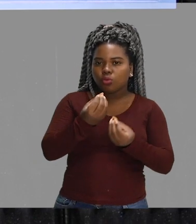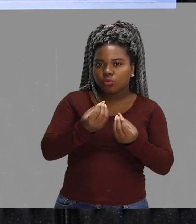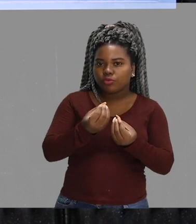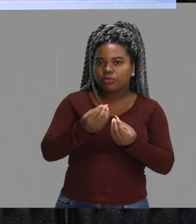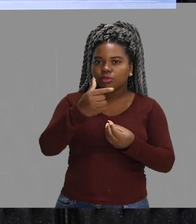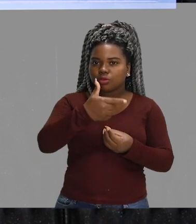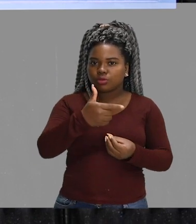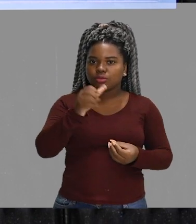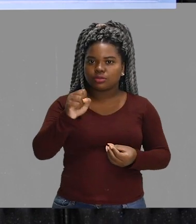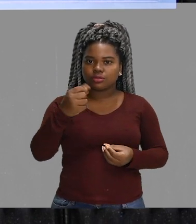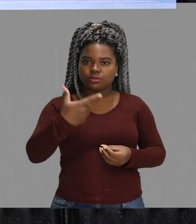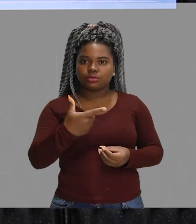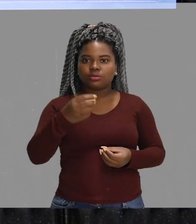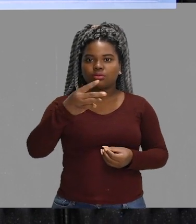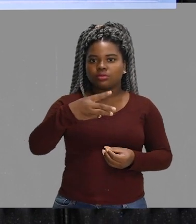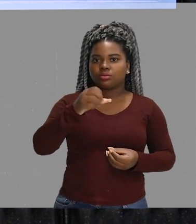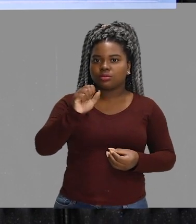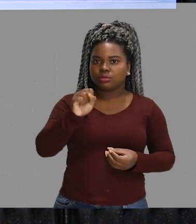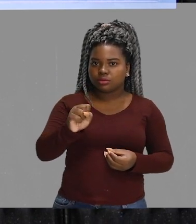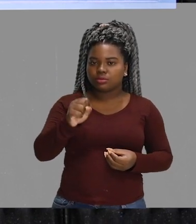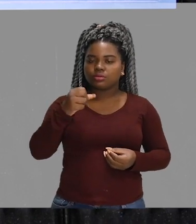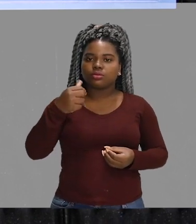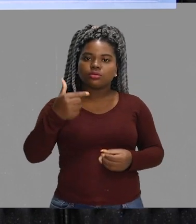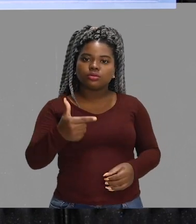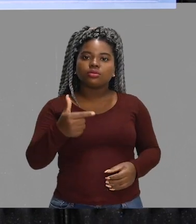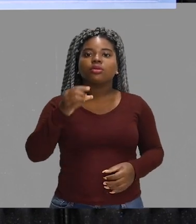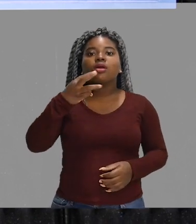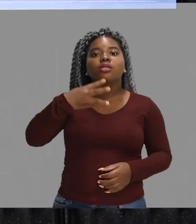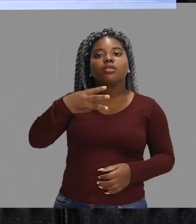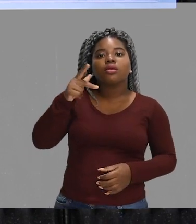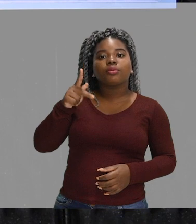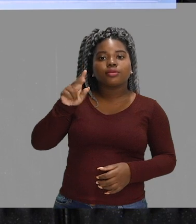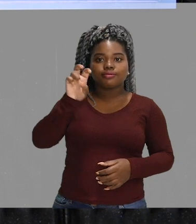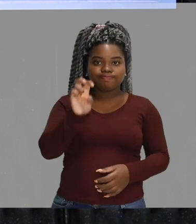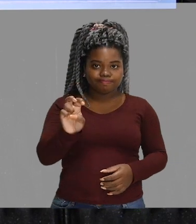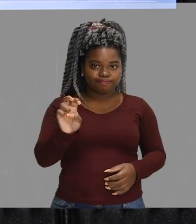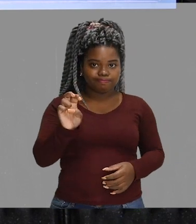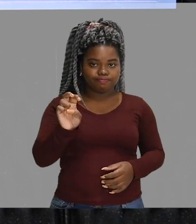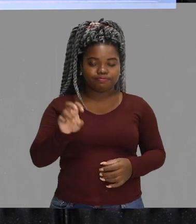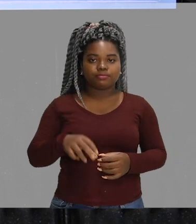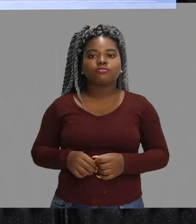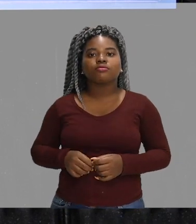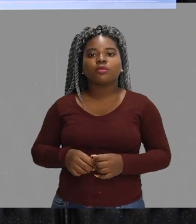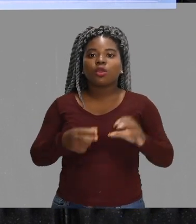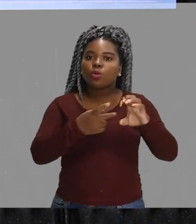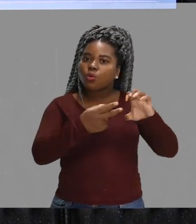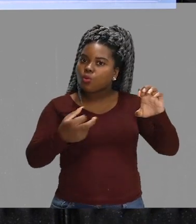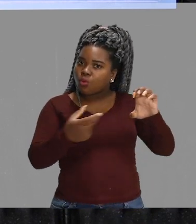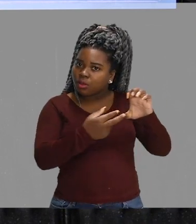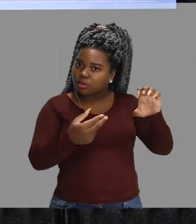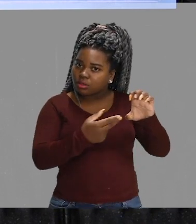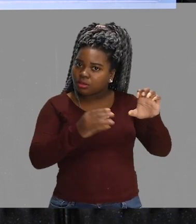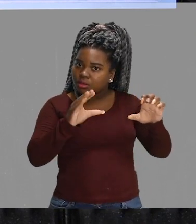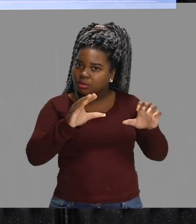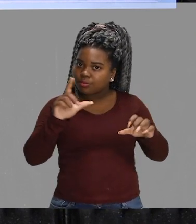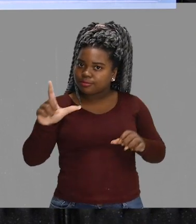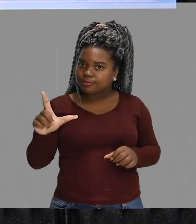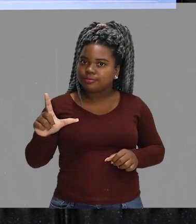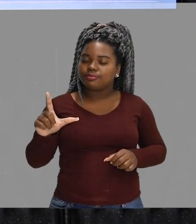vai diferenciar o elemento vanádio do elemento cromo. Vamos aqui, ó.